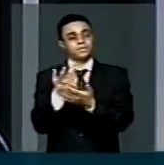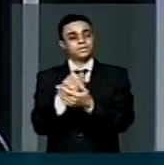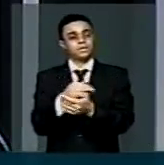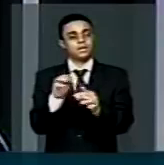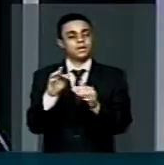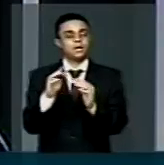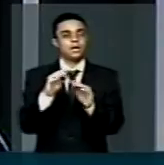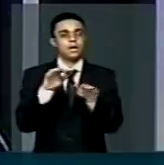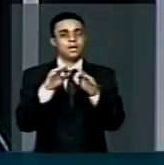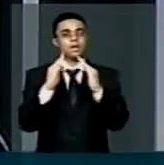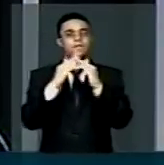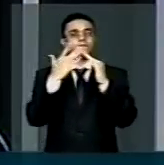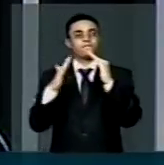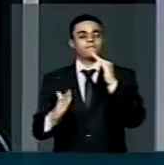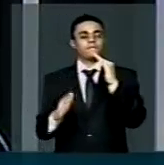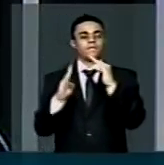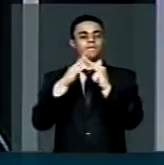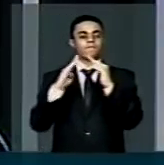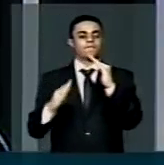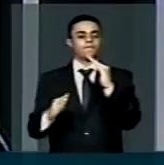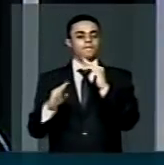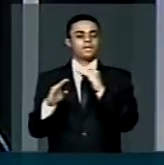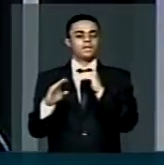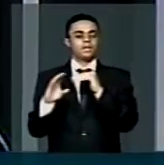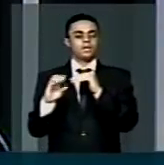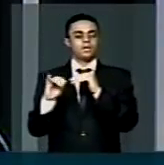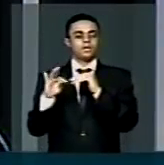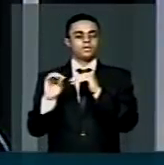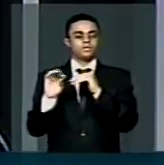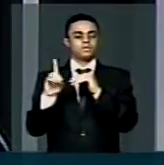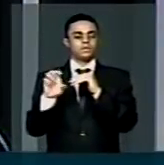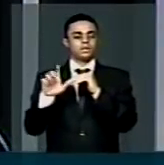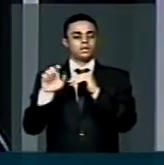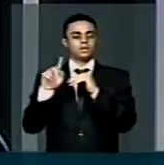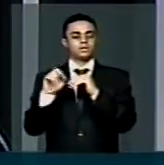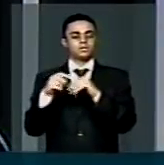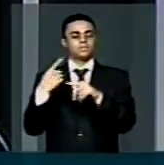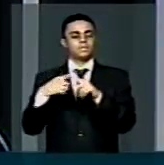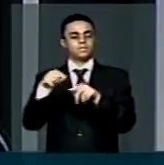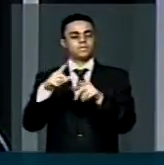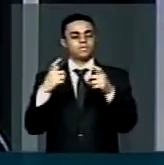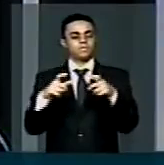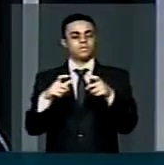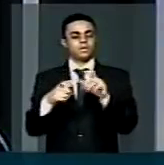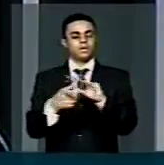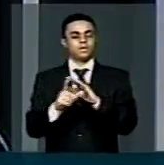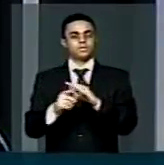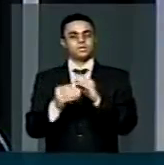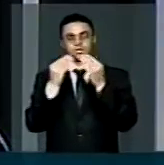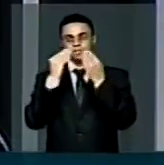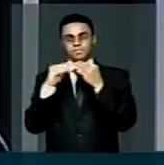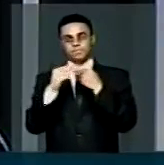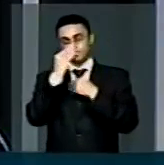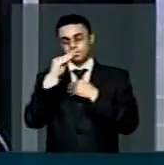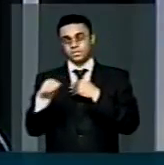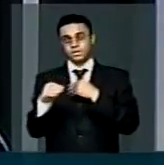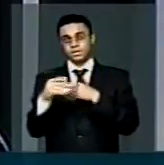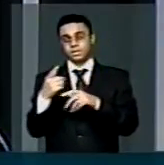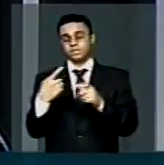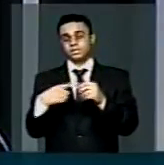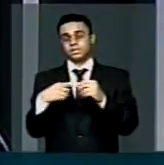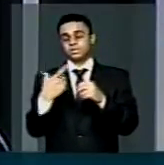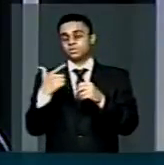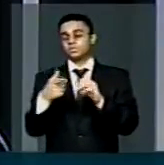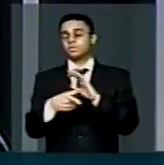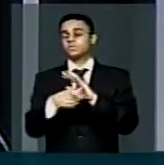Telerge, um terreno da União privada e abandonado por décadas. Isso numa cidade que nunca teve uma verdadeira